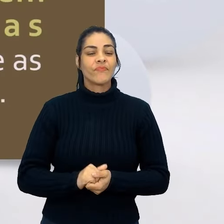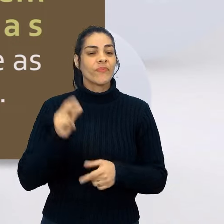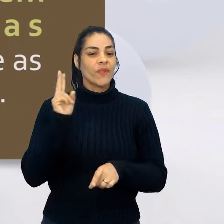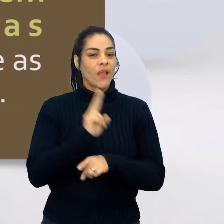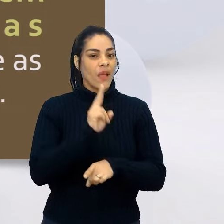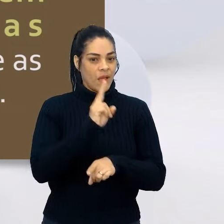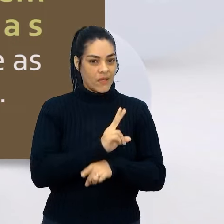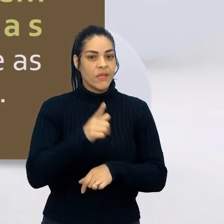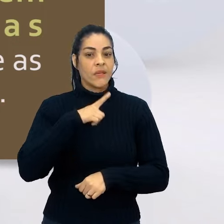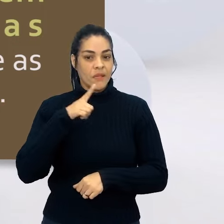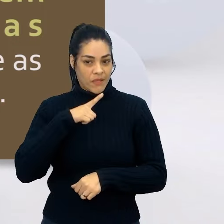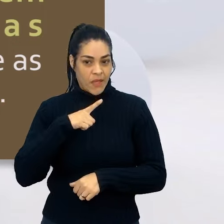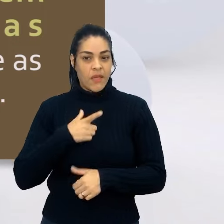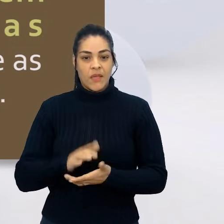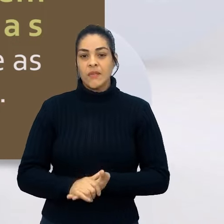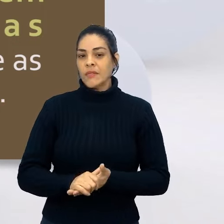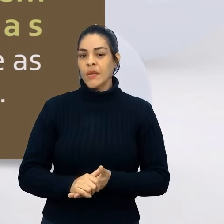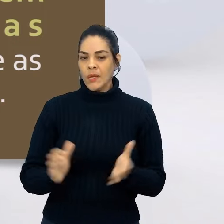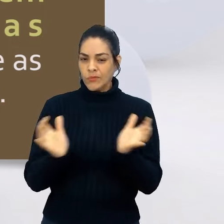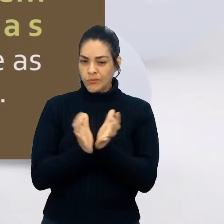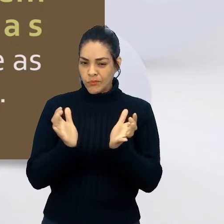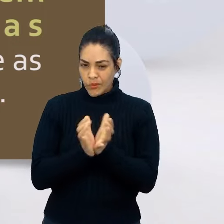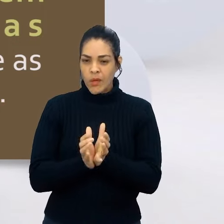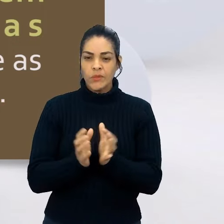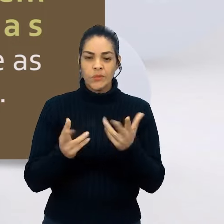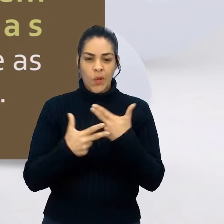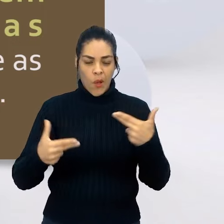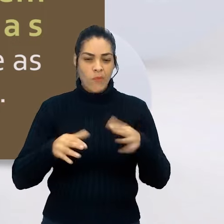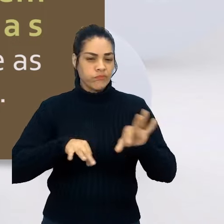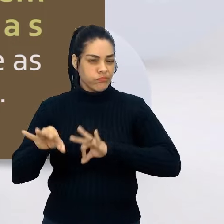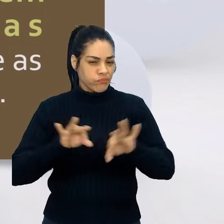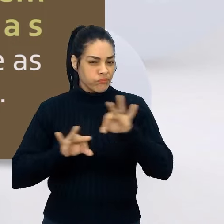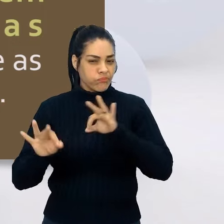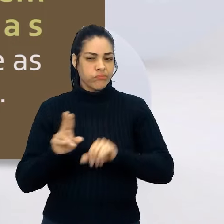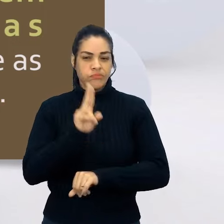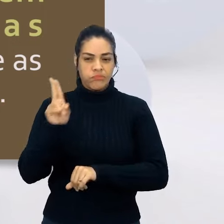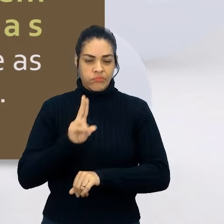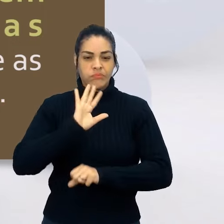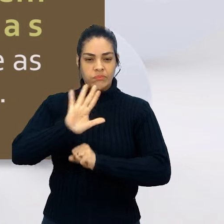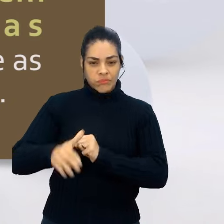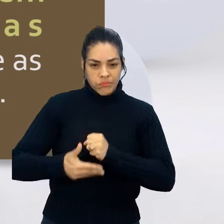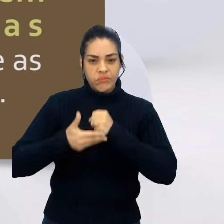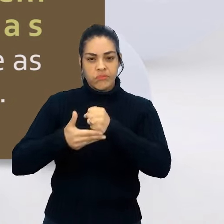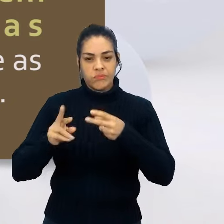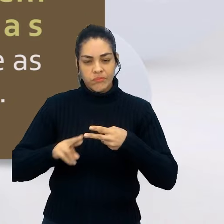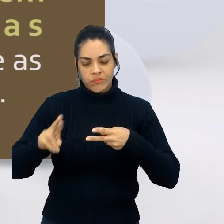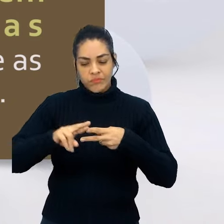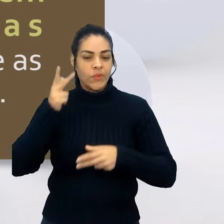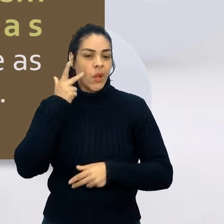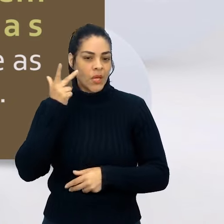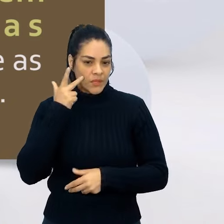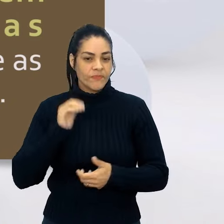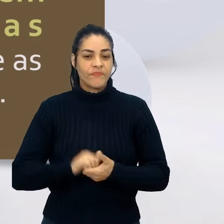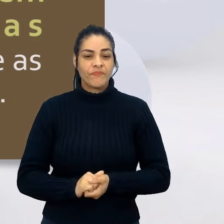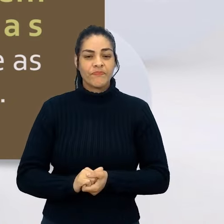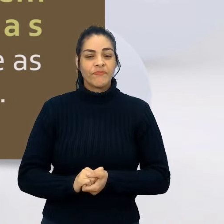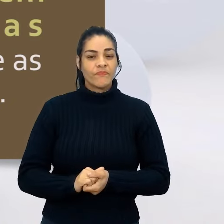sistema flexível ou conjunto de diretrizes planejadas para o manejo e utilização sustentada dos recursos